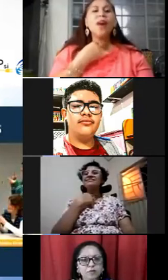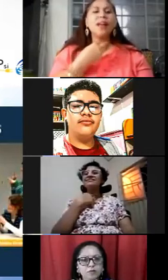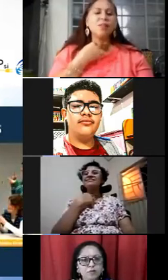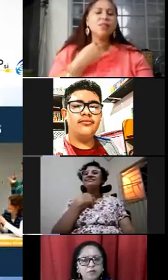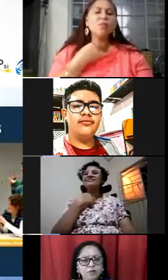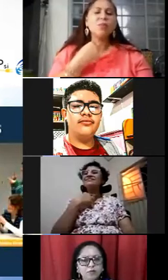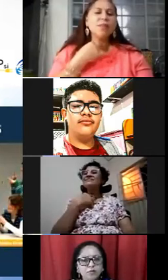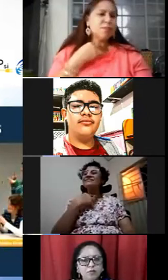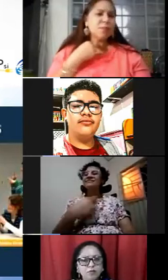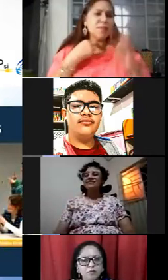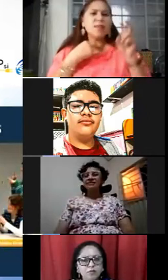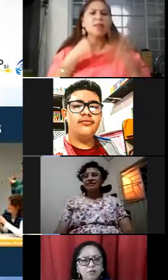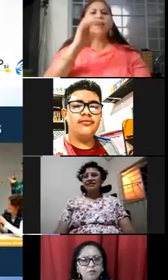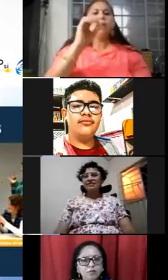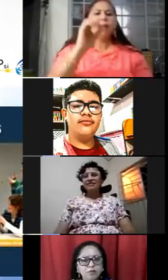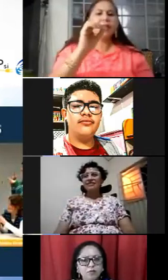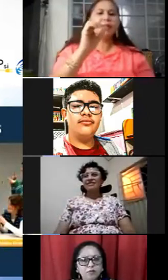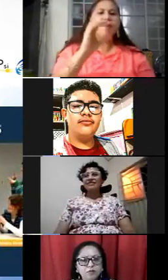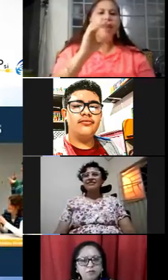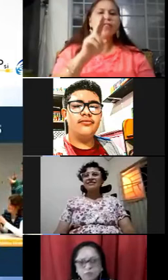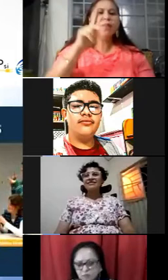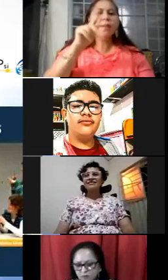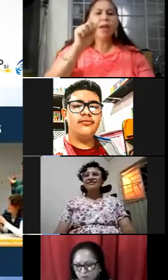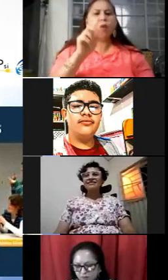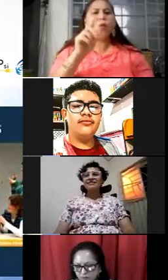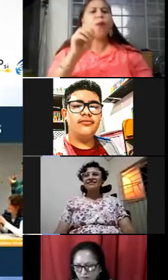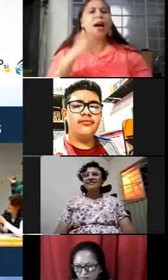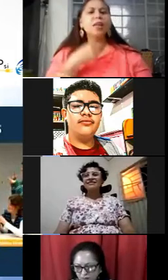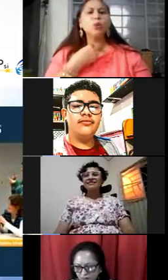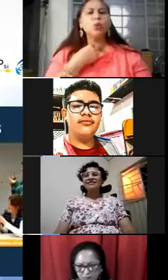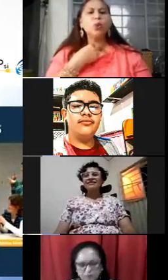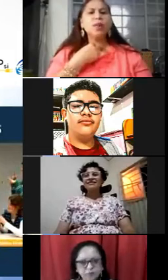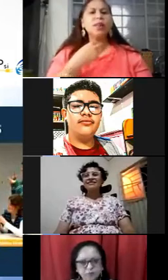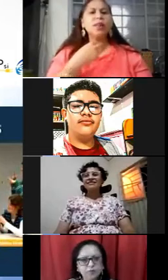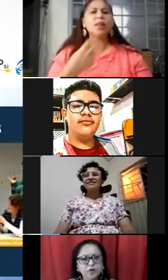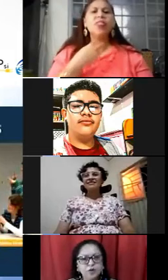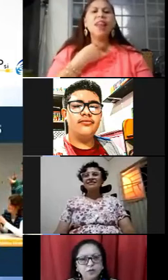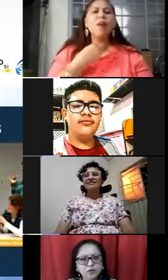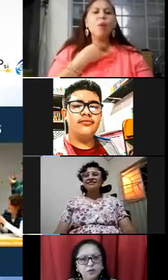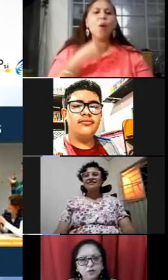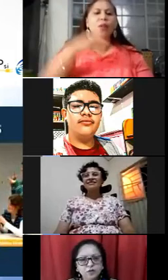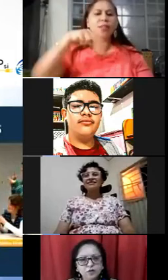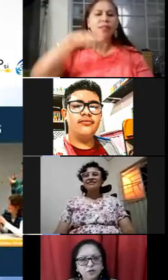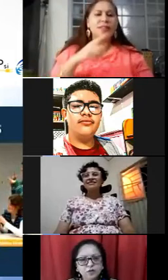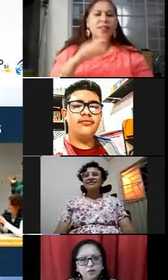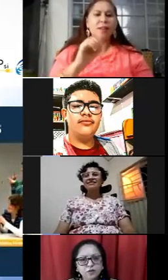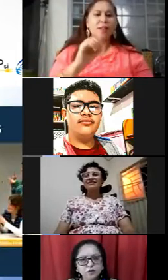ocupado, é usado para essa palavra também, ocupado. Ou então não pode.